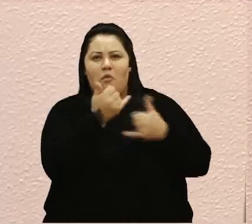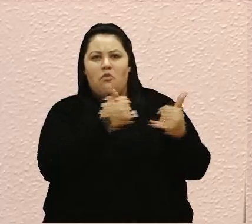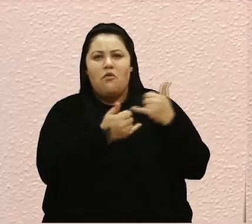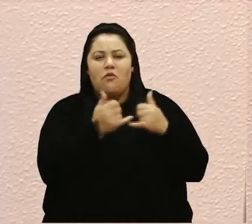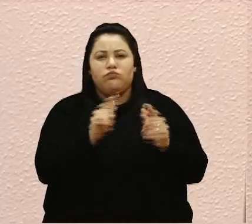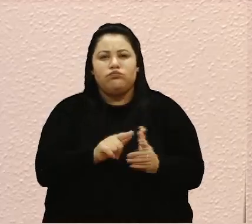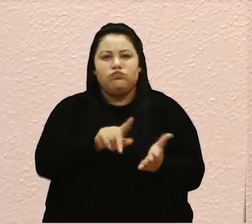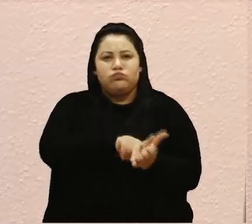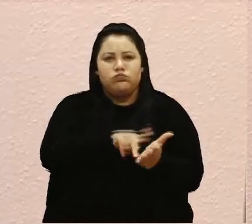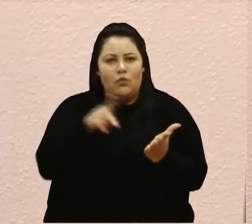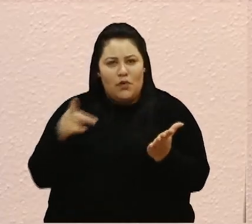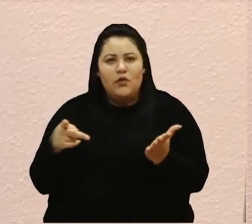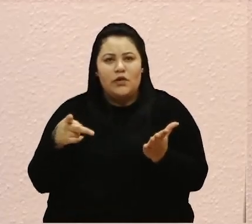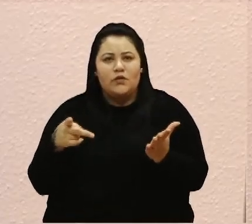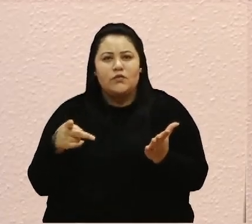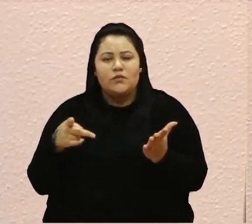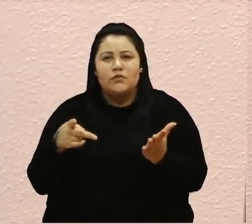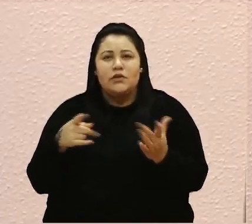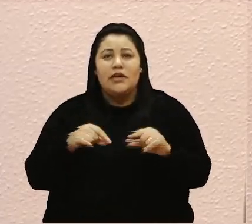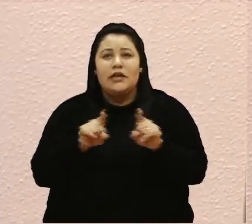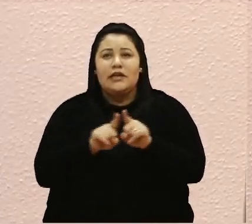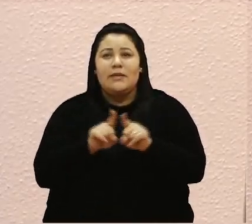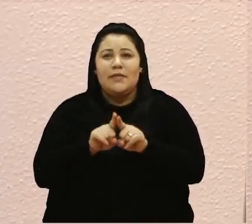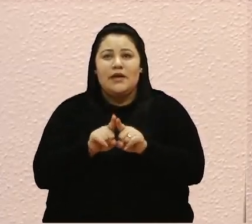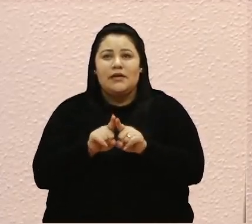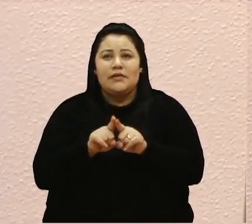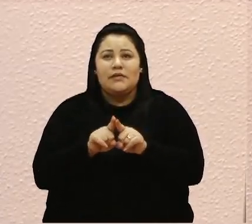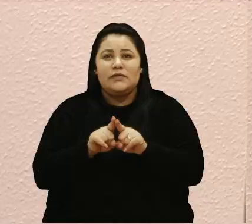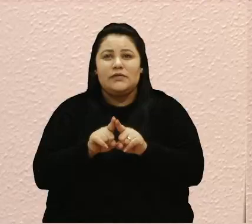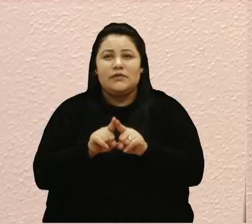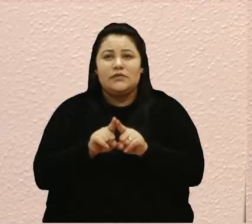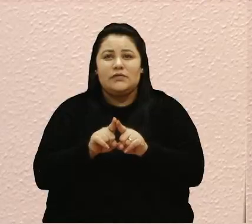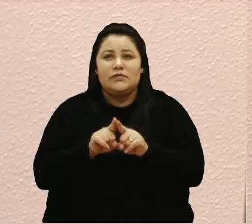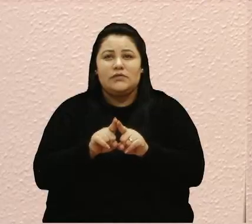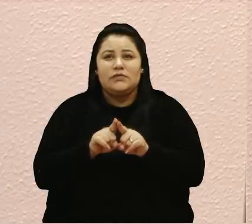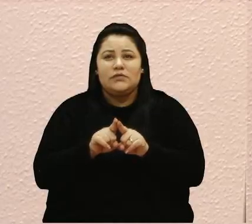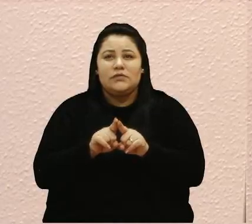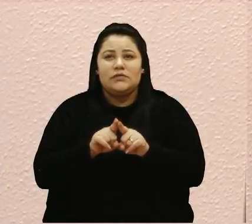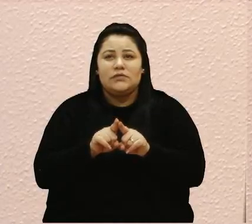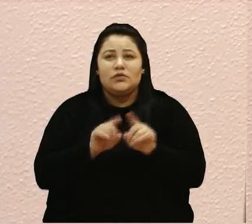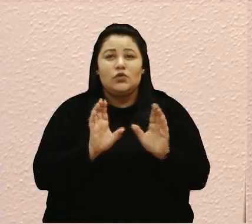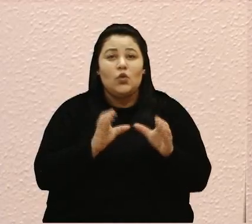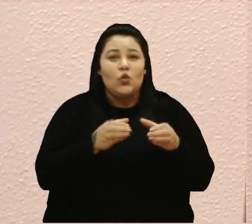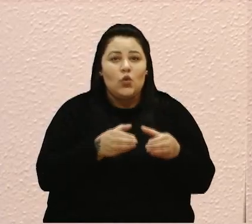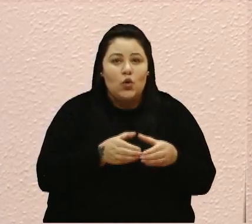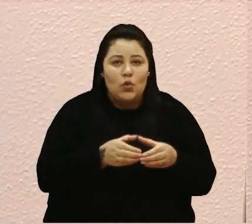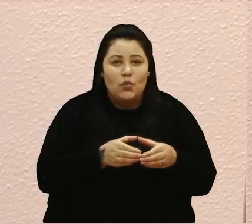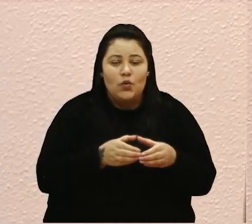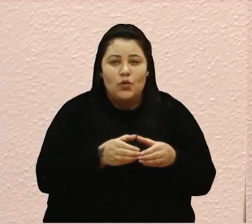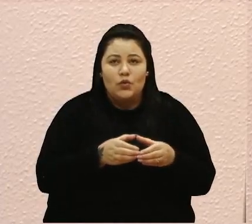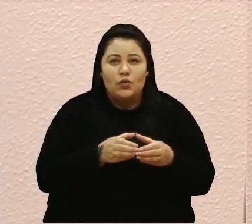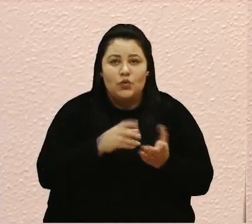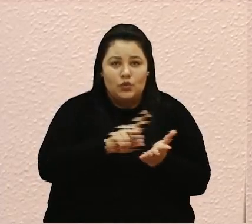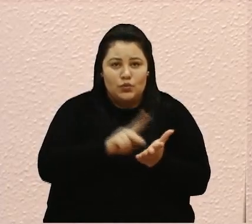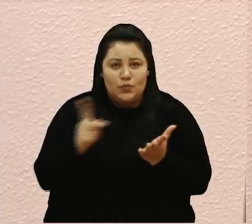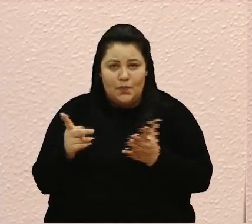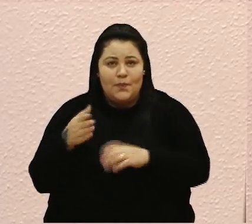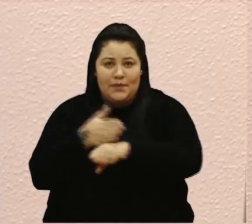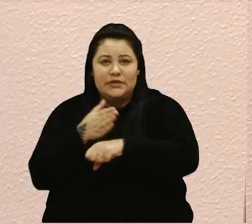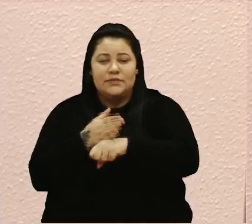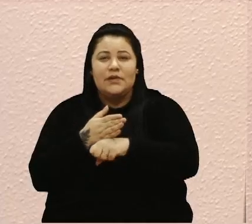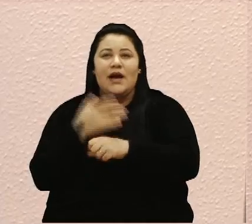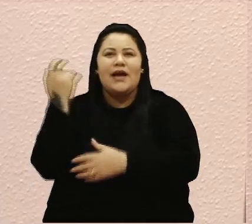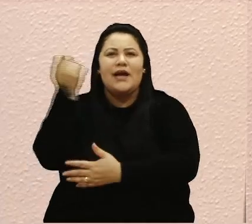Jornal Pioneiro e do grupo que o Jornal Pioneiro faz parte, enfim, da